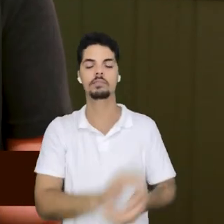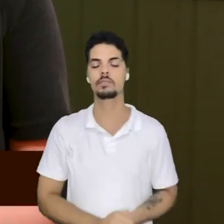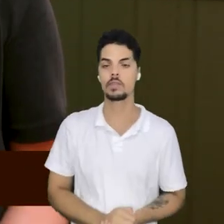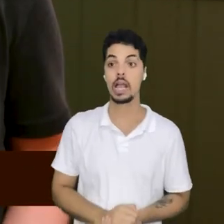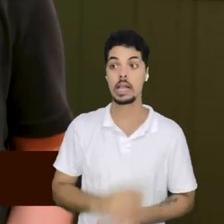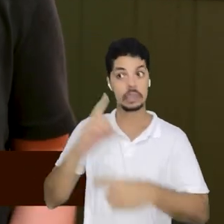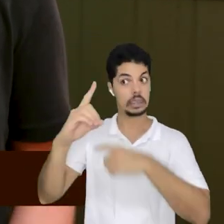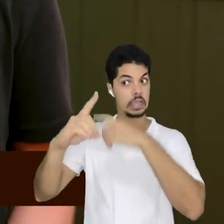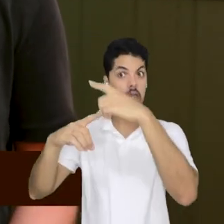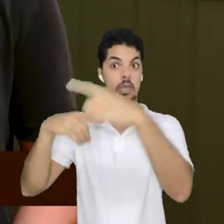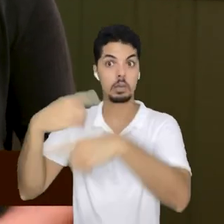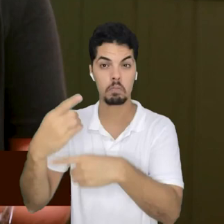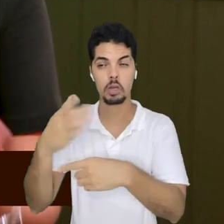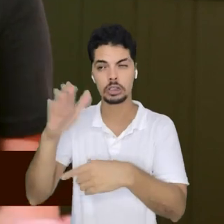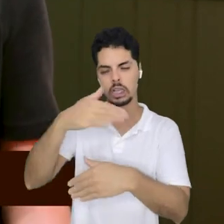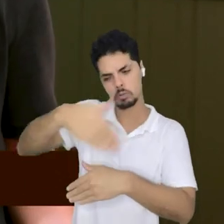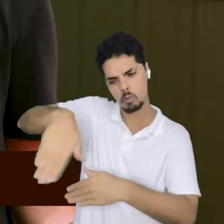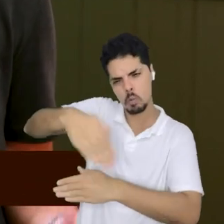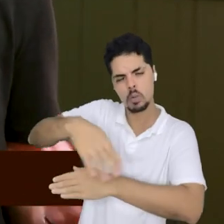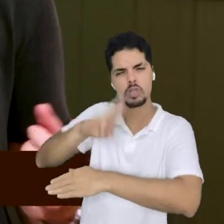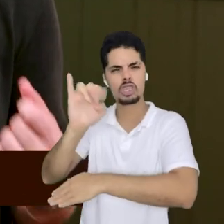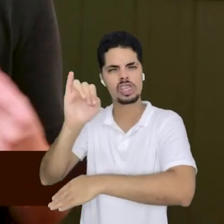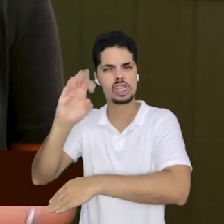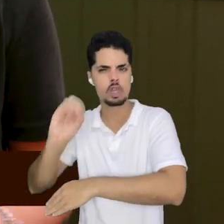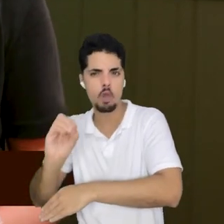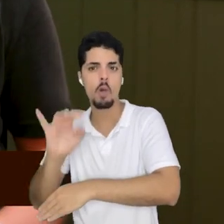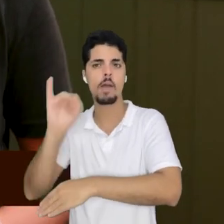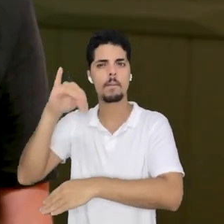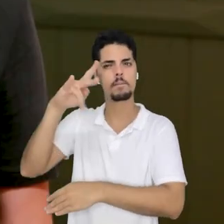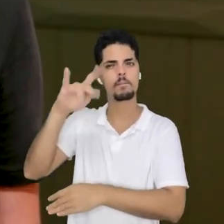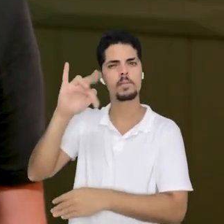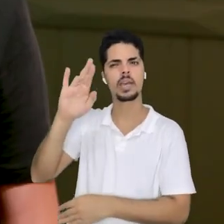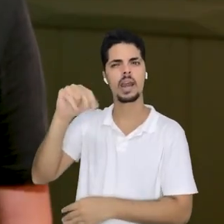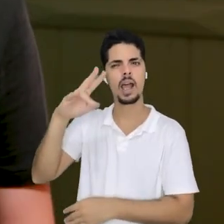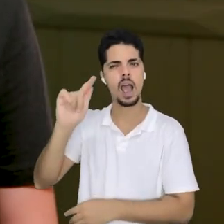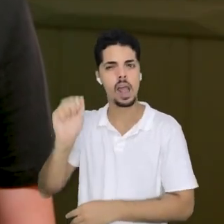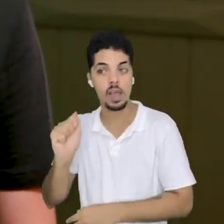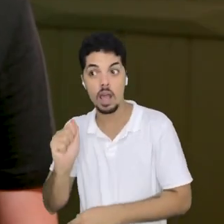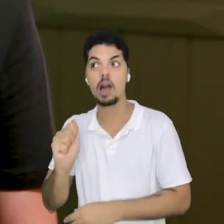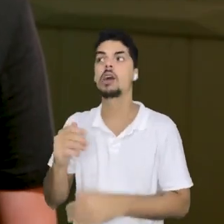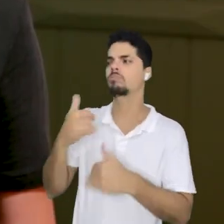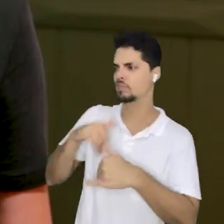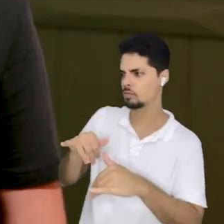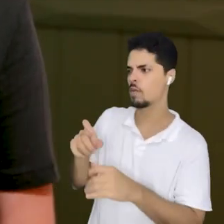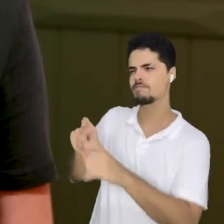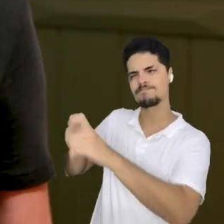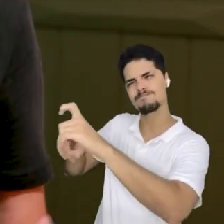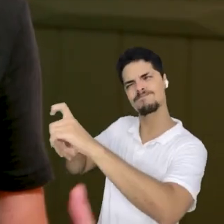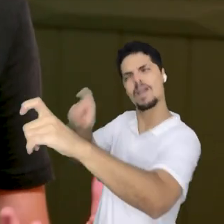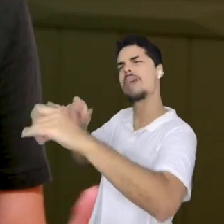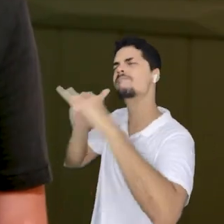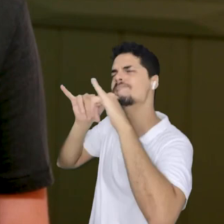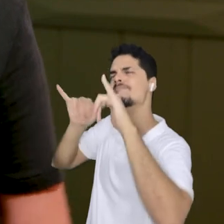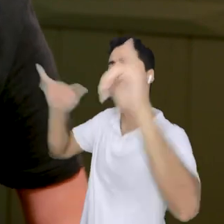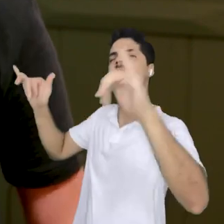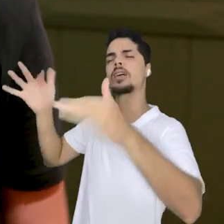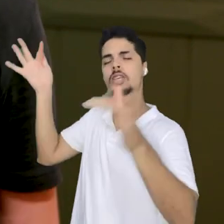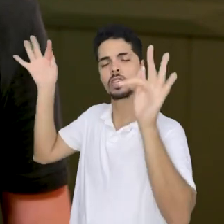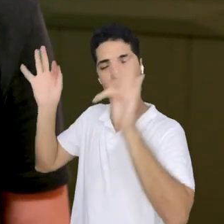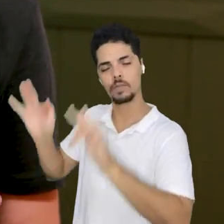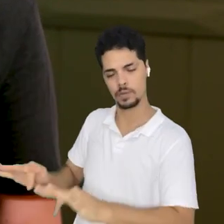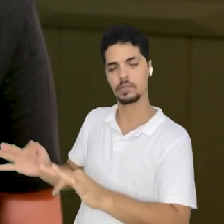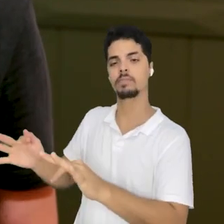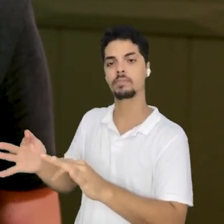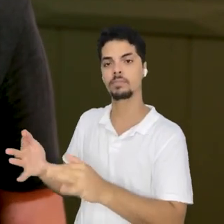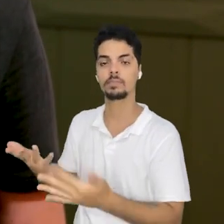a independência do Brasil às margens do Rio Ipiranga, lá em São Paulo. O que é interessante desse momento é toda a representação